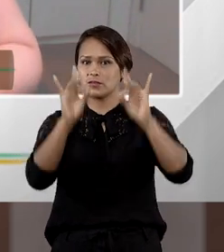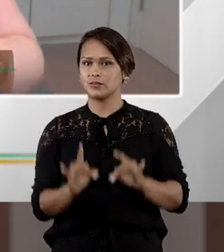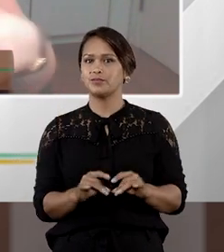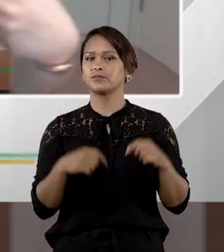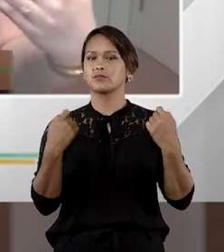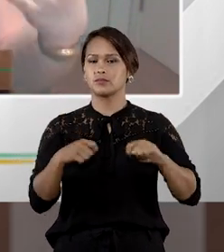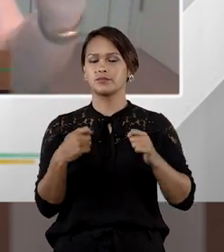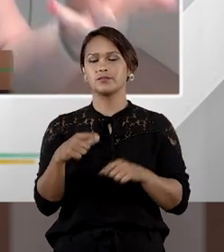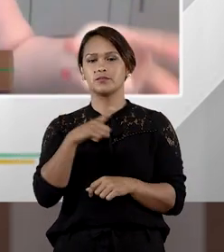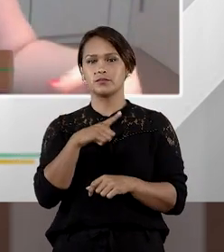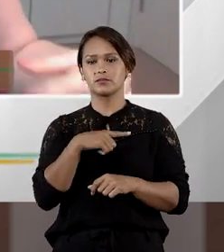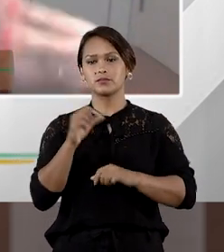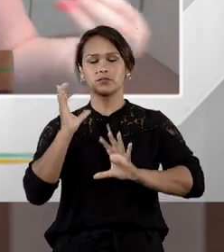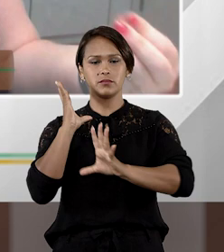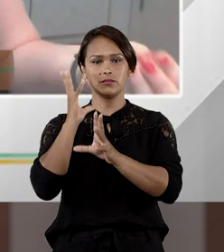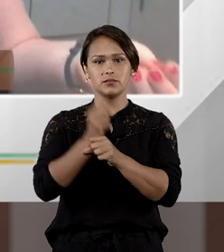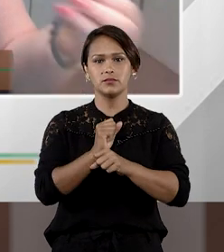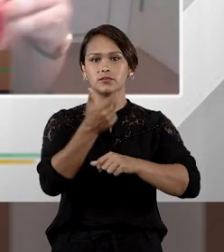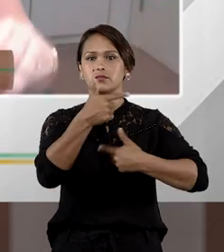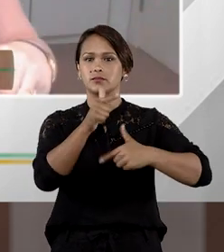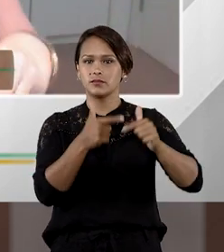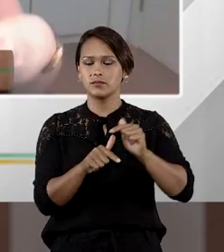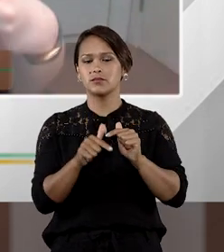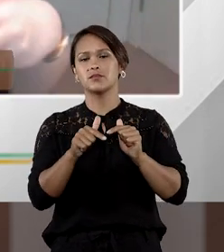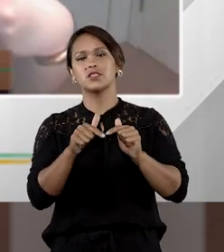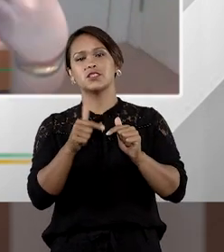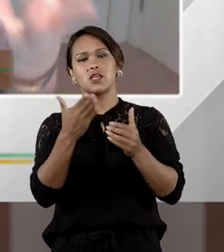sensíveis que eu acho que precisariam ser revistos volta e meia